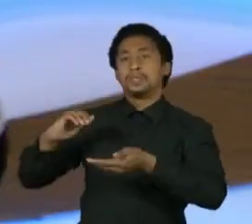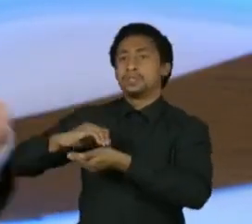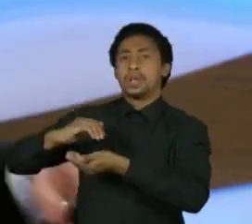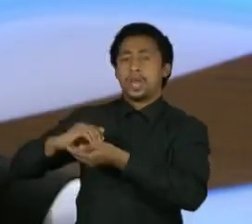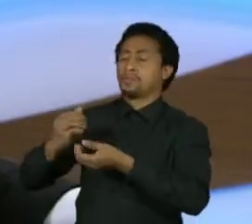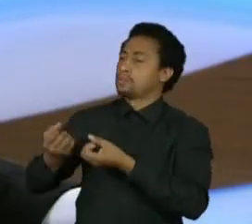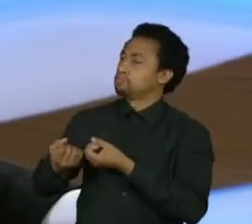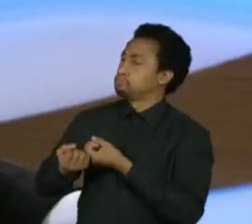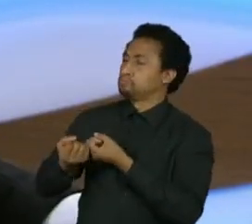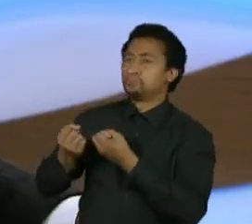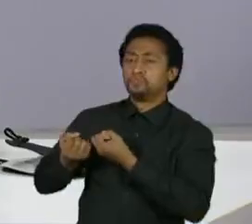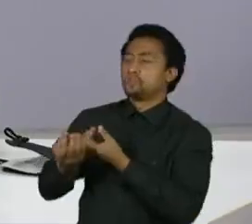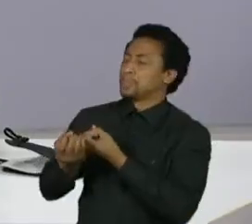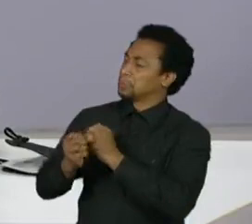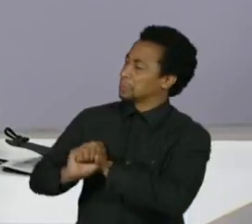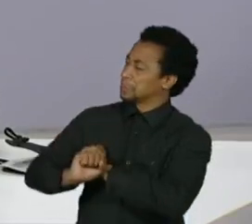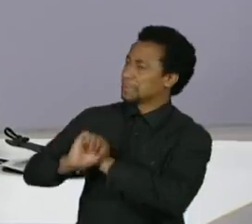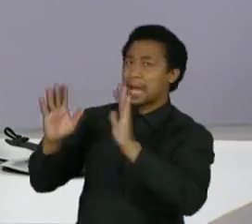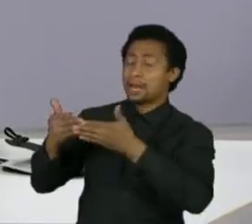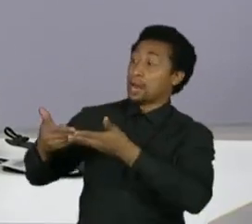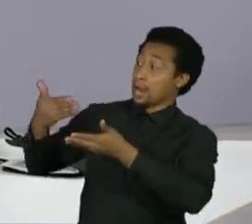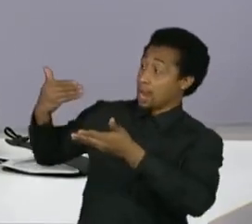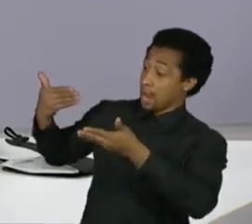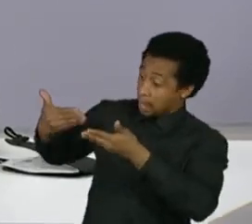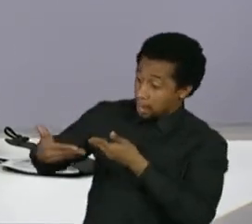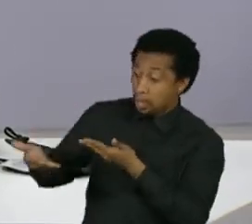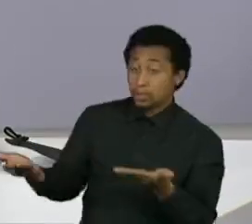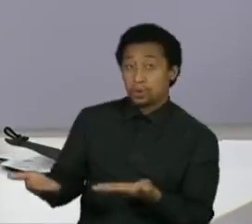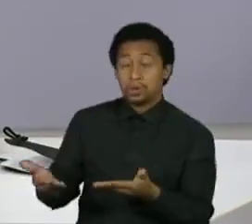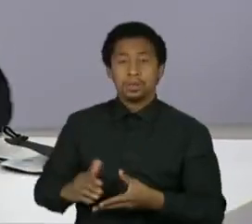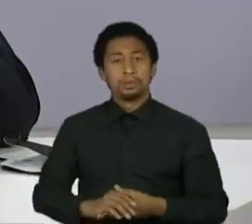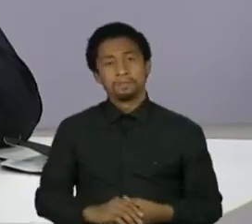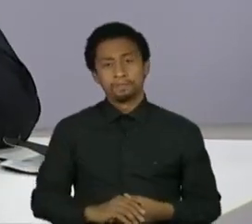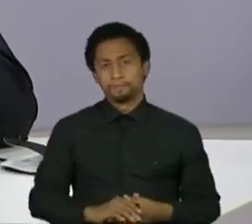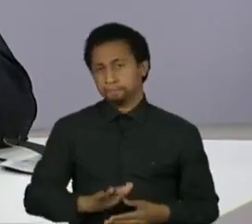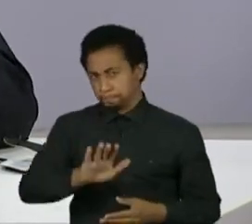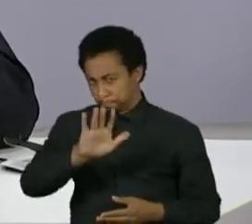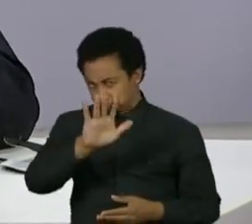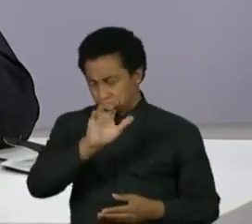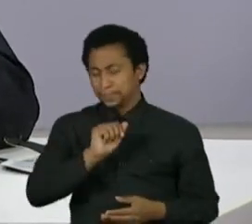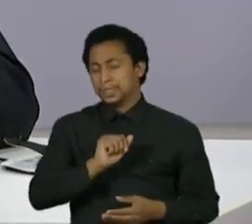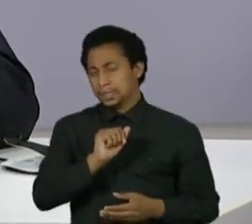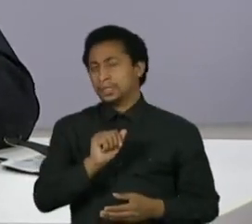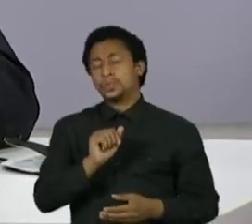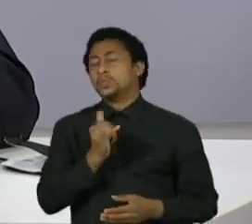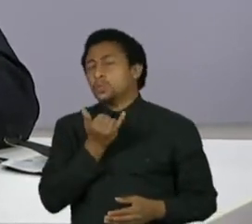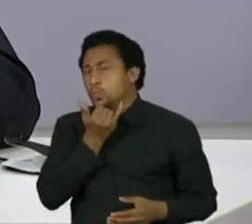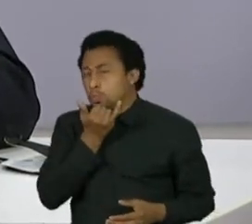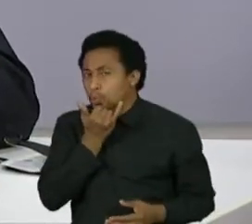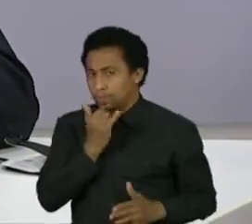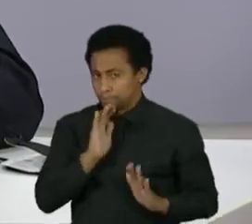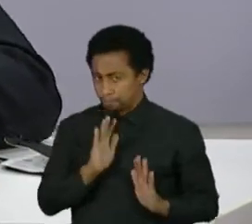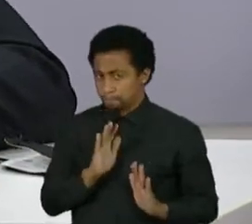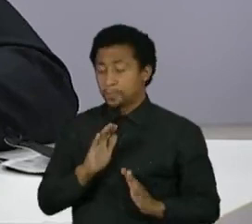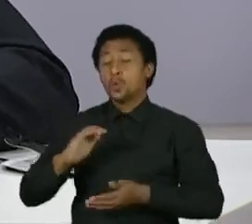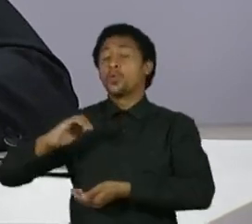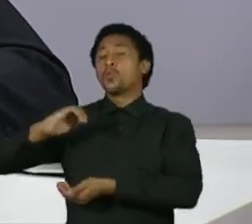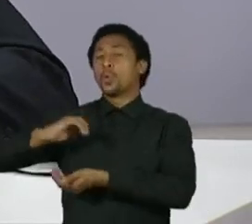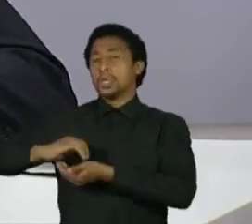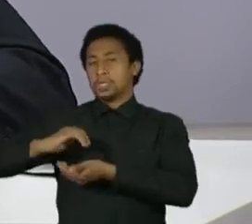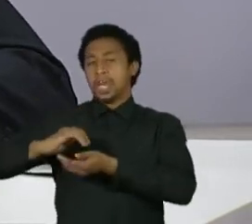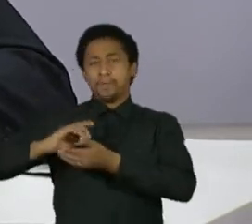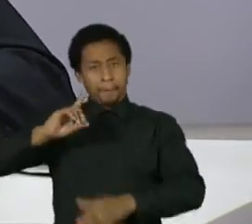do passado e do presente. Me permita, mas esse é exatamente o ponto. Podemos falar num estado de descumprimento, então, da decisão do Supremo, porque,